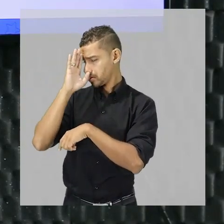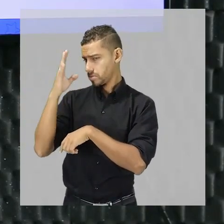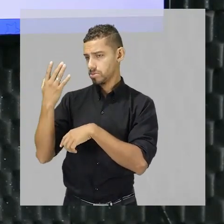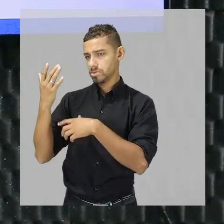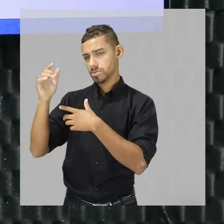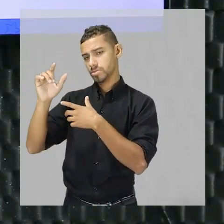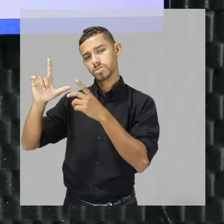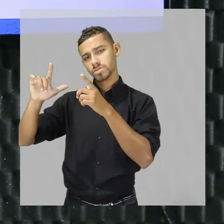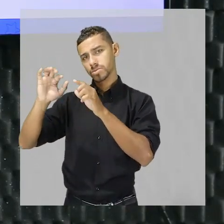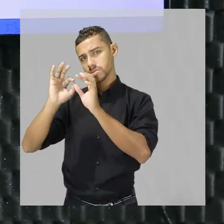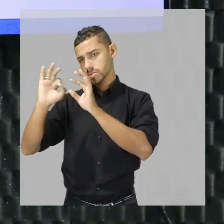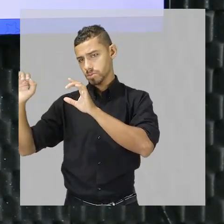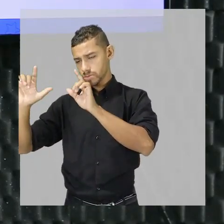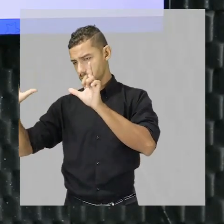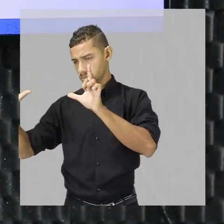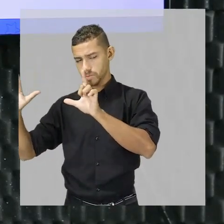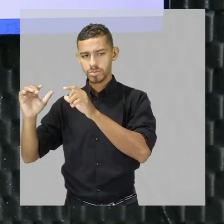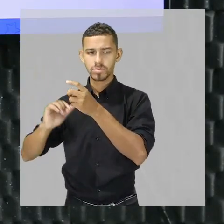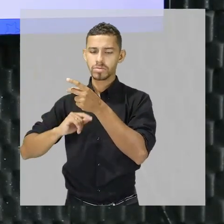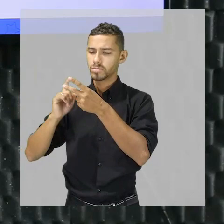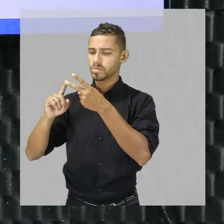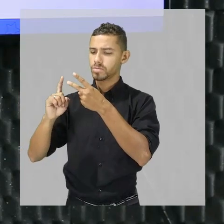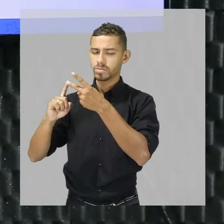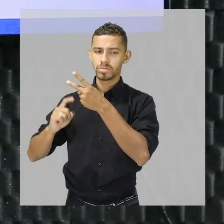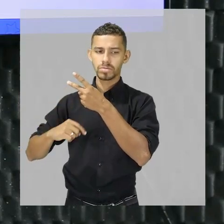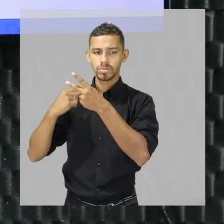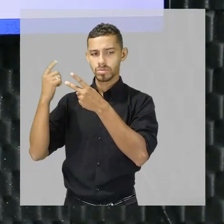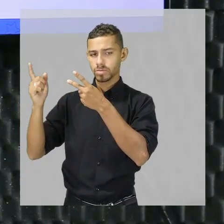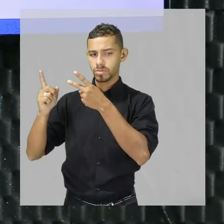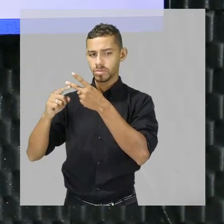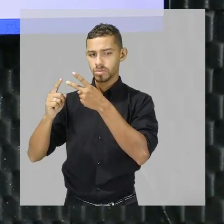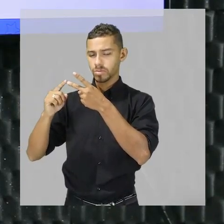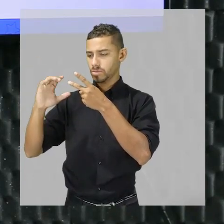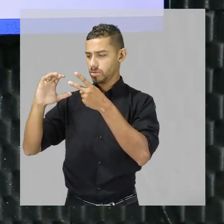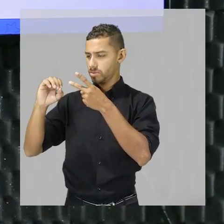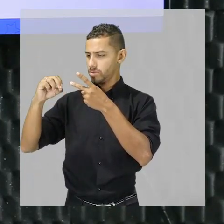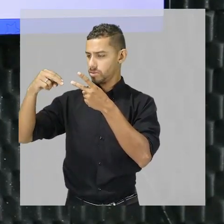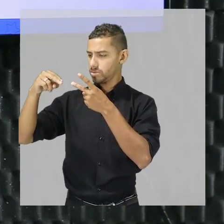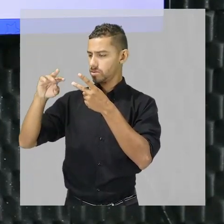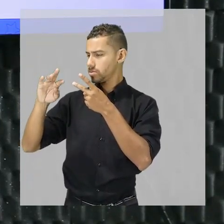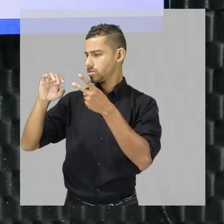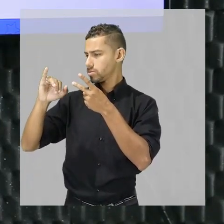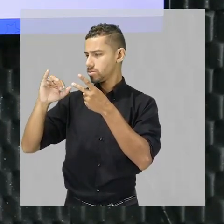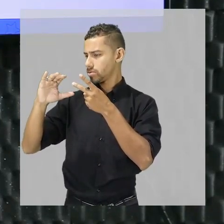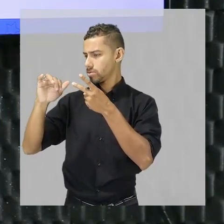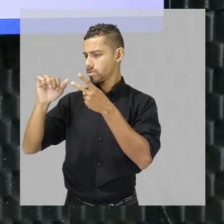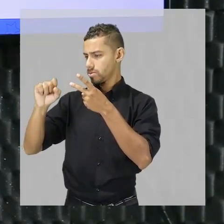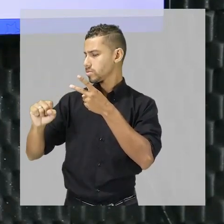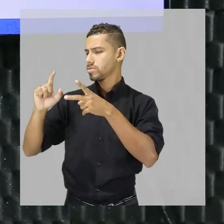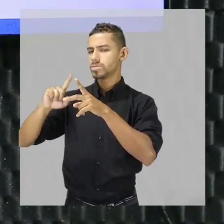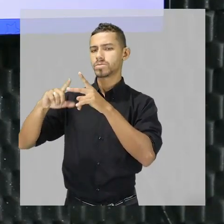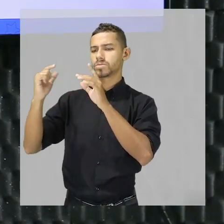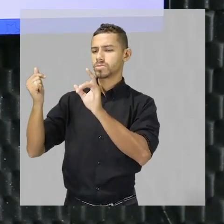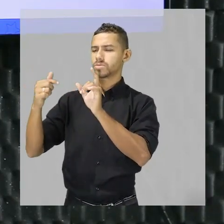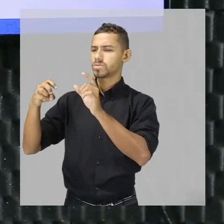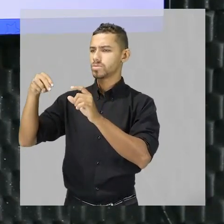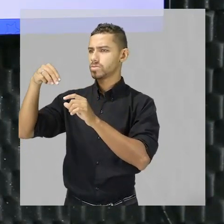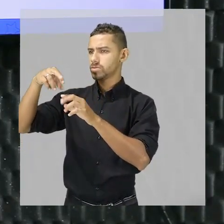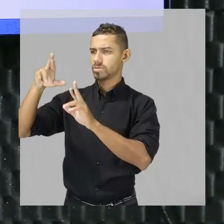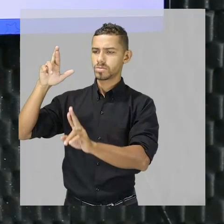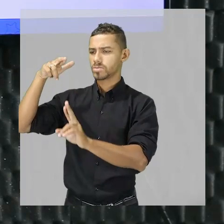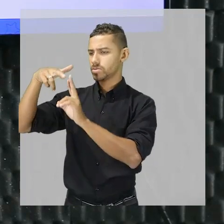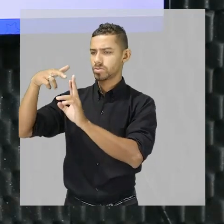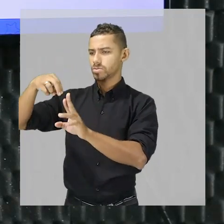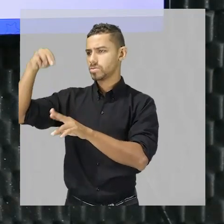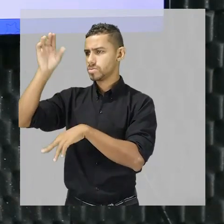baixa latitude, as regiões centrais do planeta. Nós vamos ter depois as projeções cônicas, tá certo? Que vão ser ótimas para representar mapas com